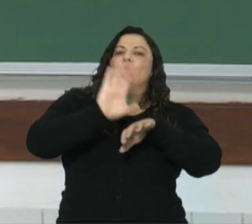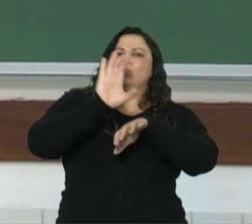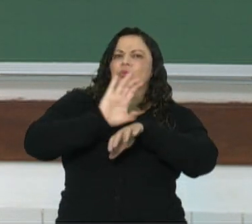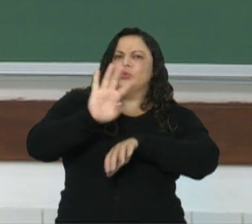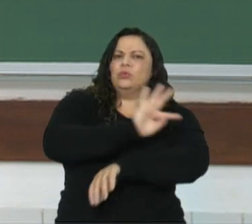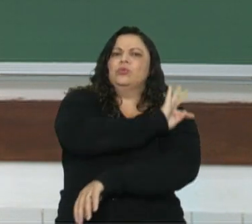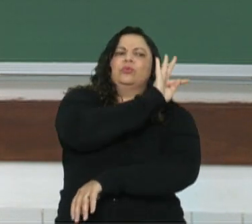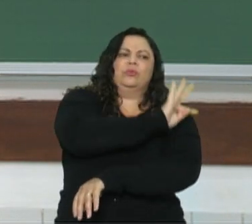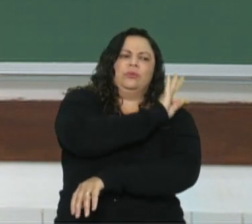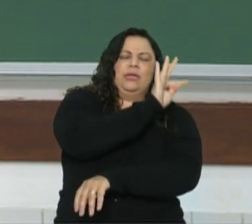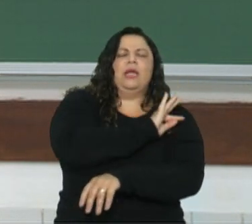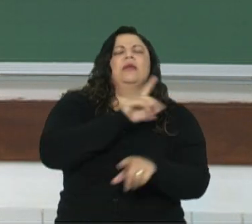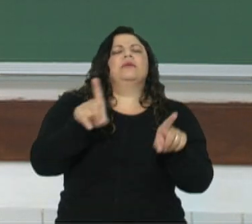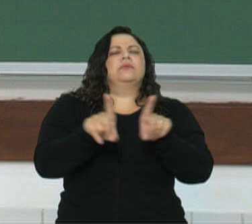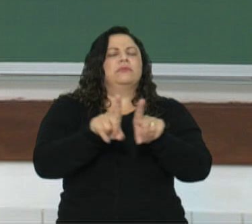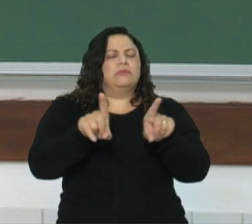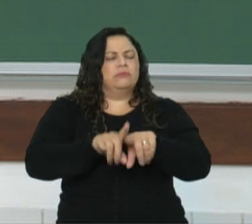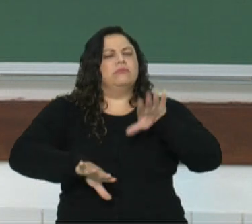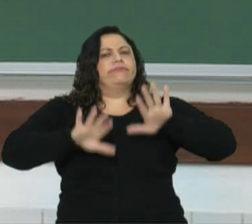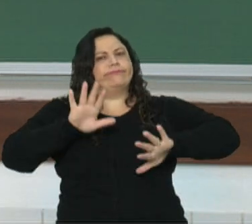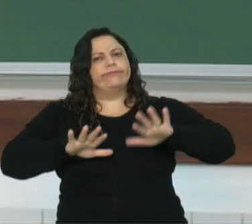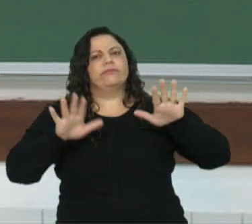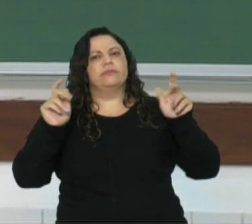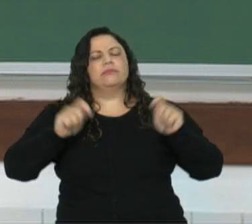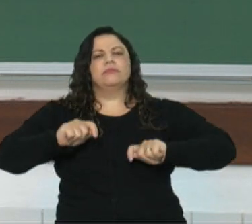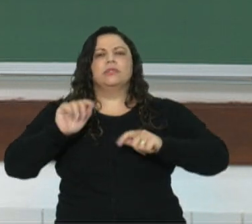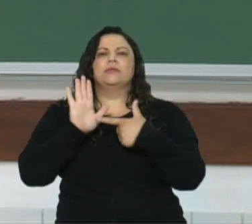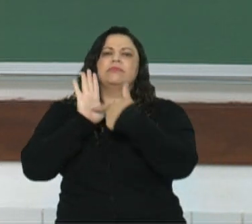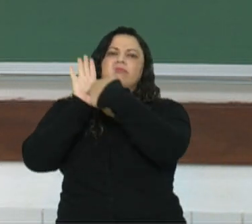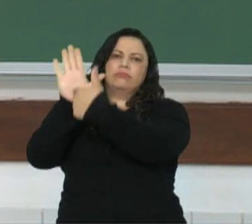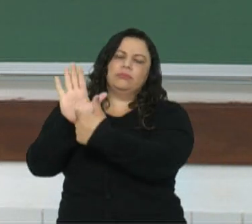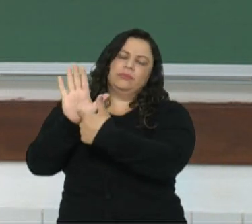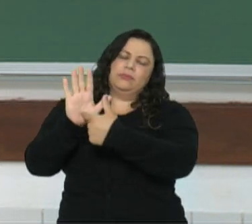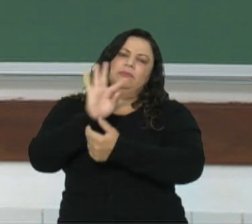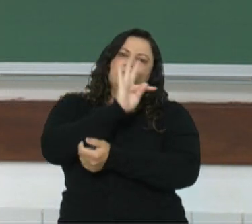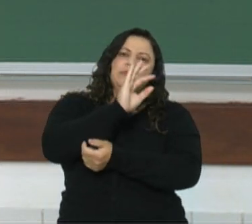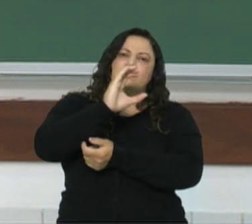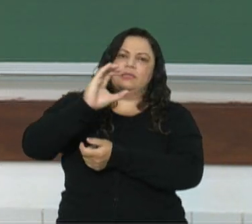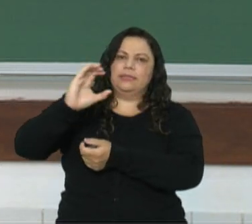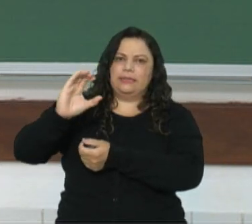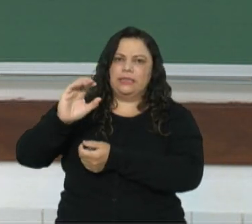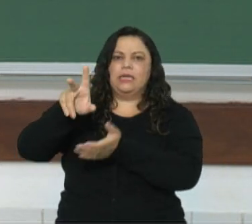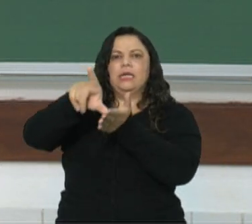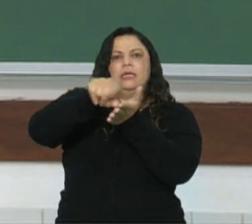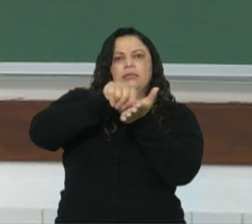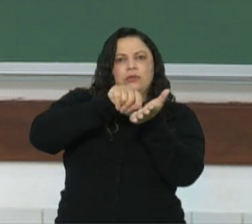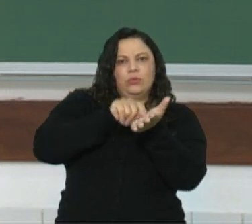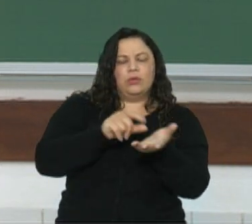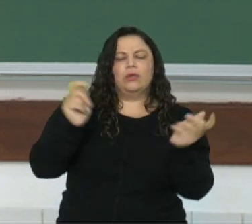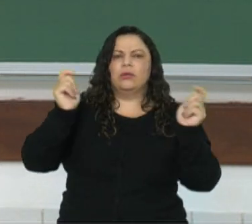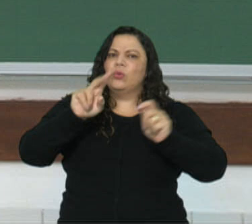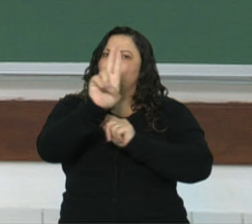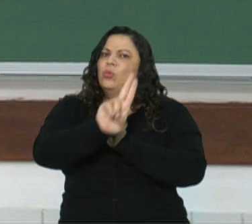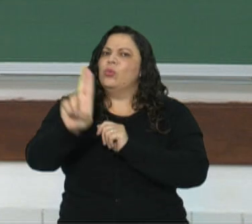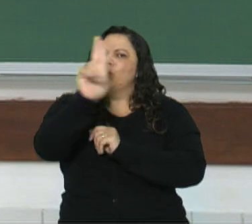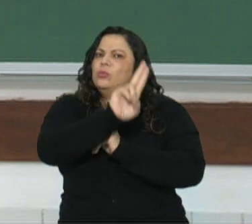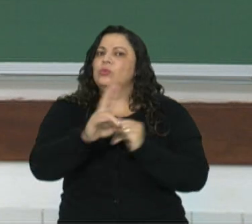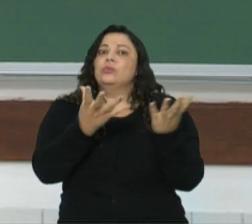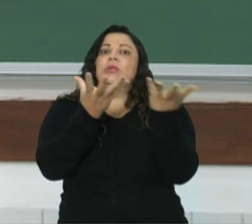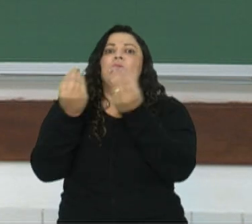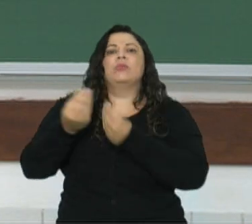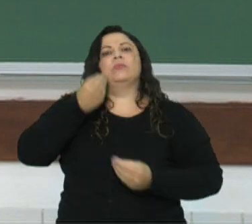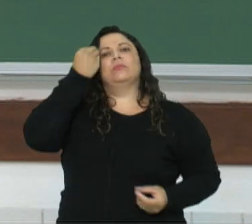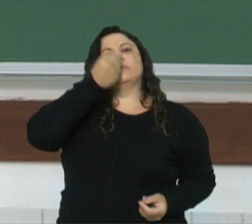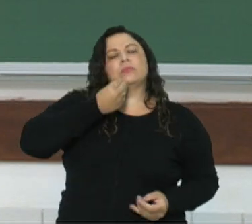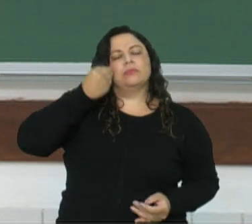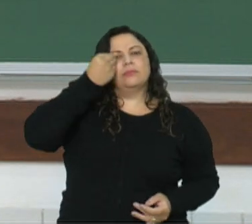que também às vezes fazer uma apresentação de conclusão do curso, que se usa muito essa questão